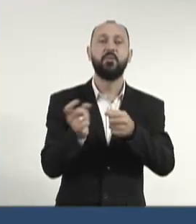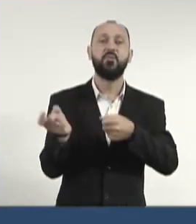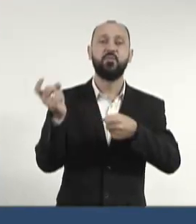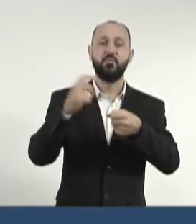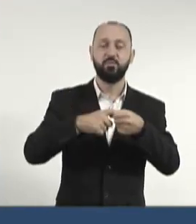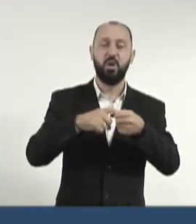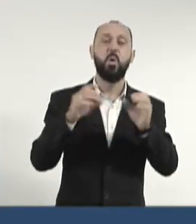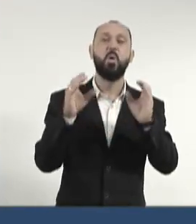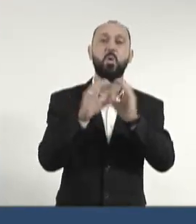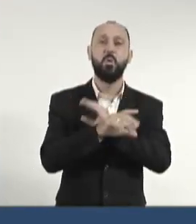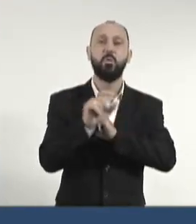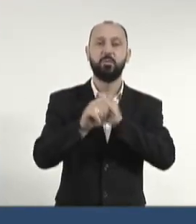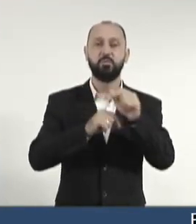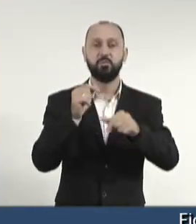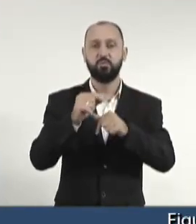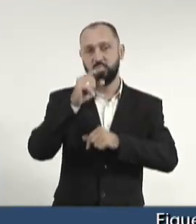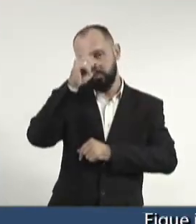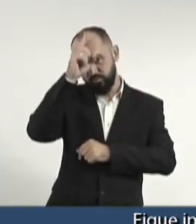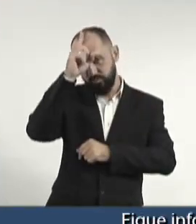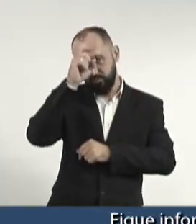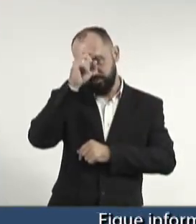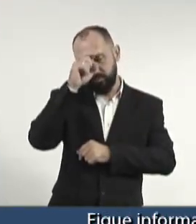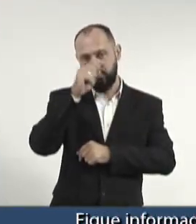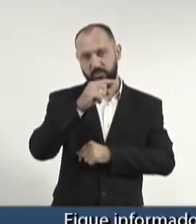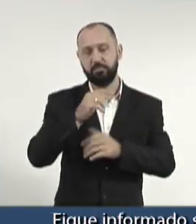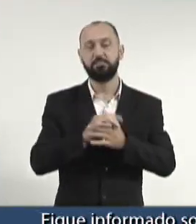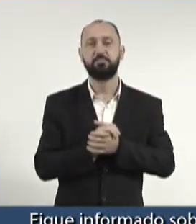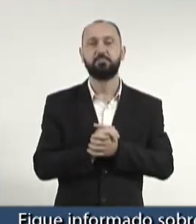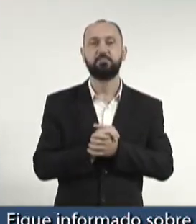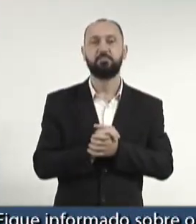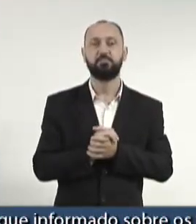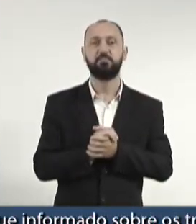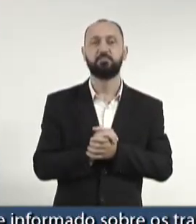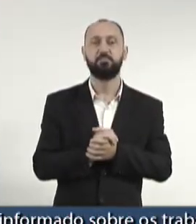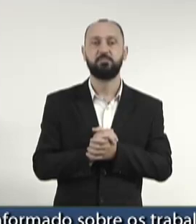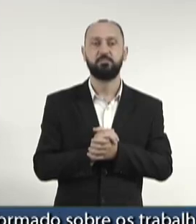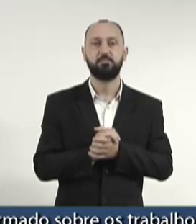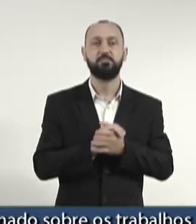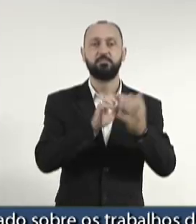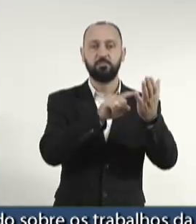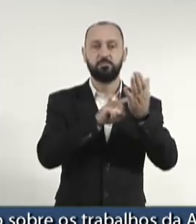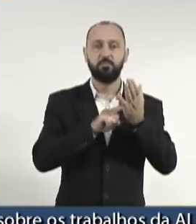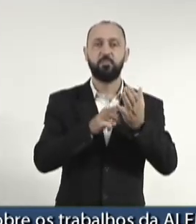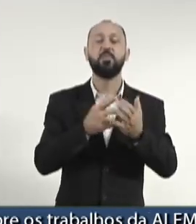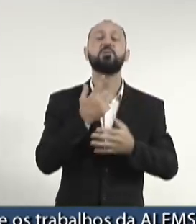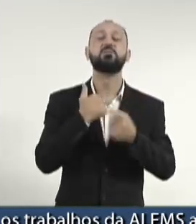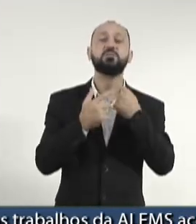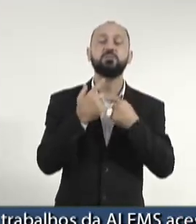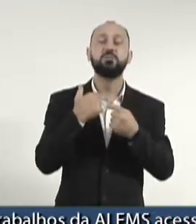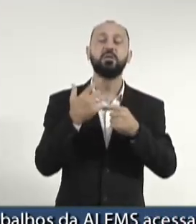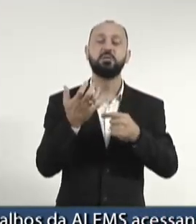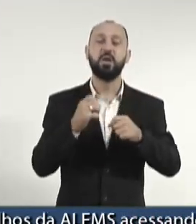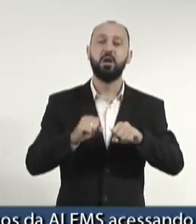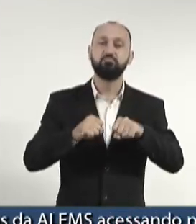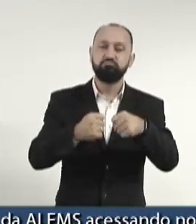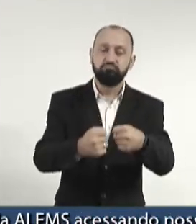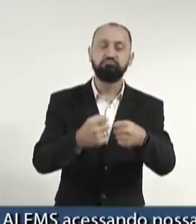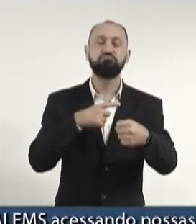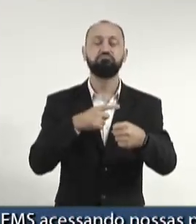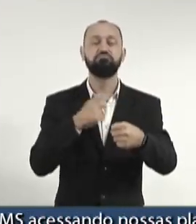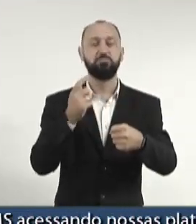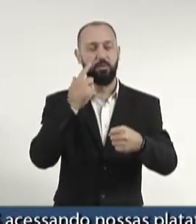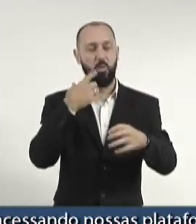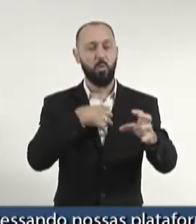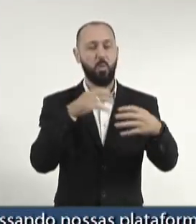recuperação total do Hospital de Guia Lopes da Laguna. Então, demonstra a boa vontade, a determinação e a sensibilidade